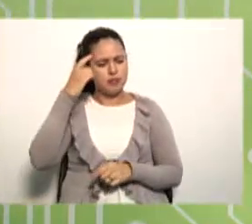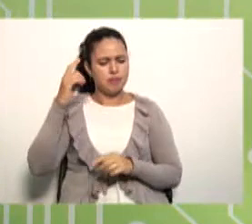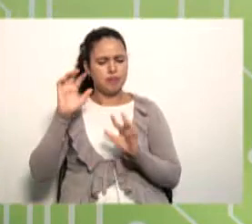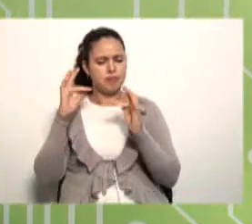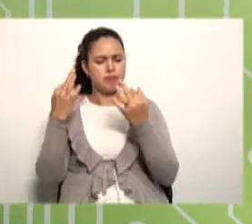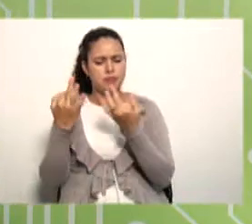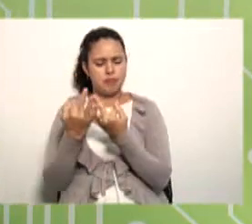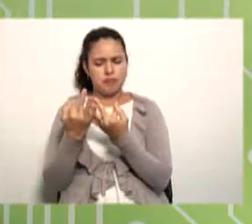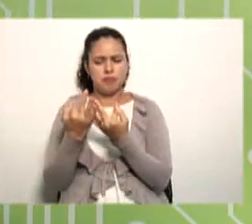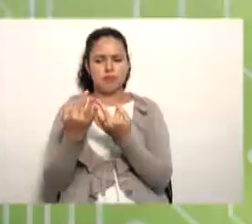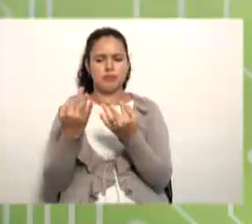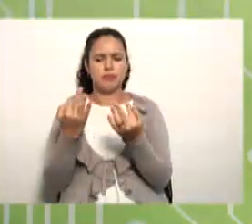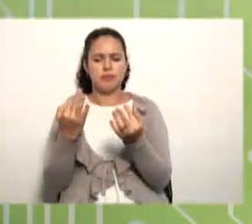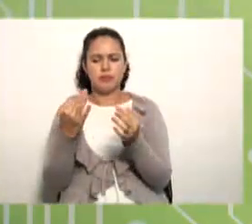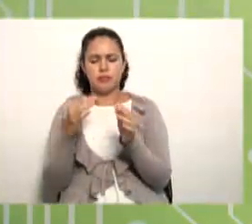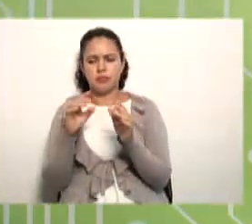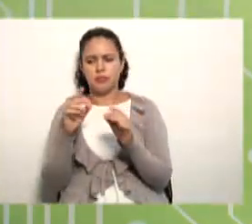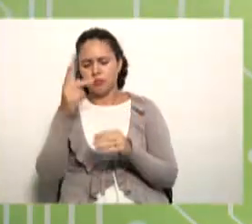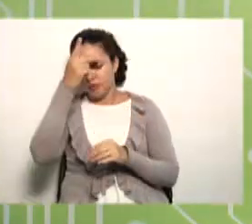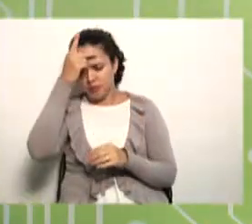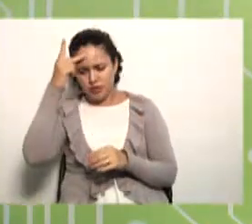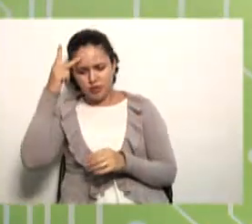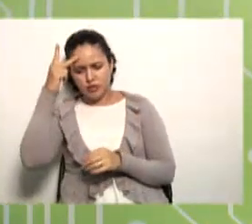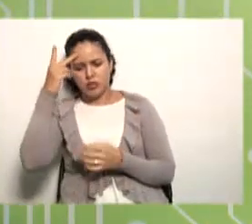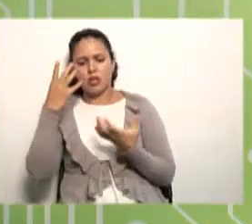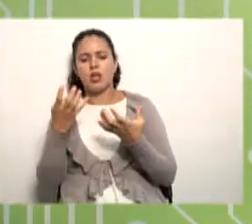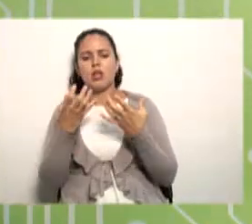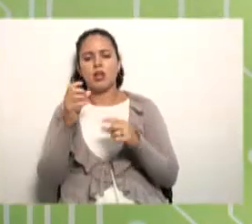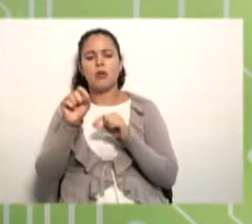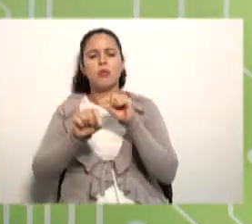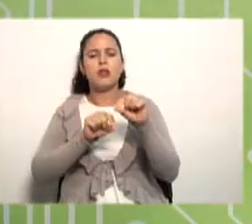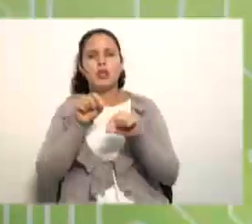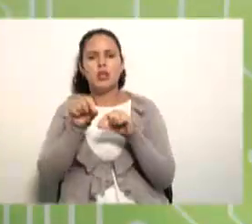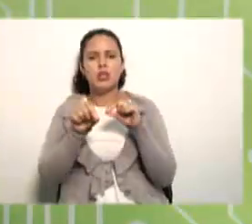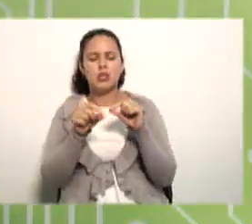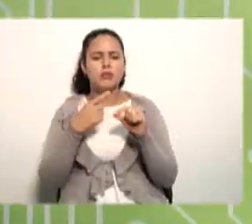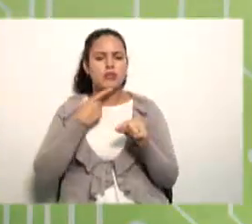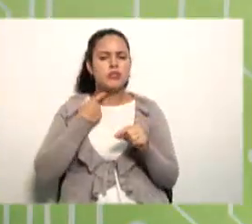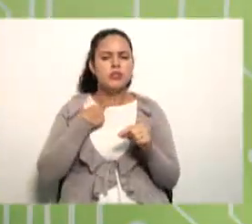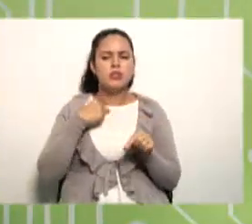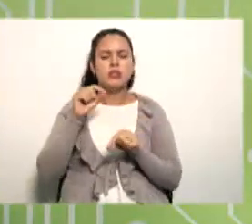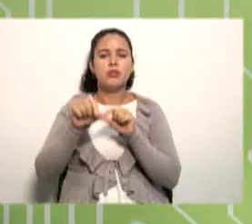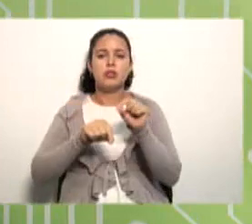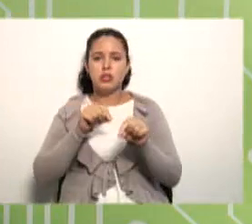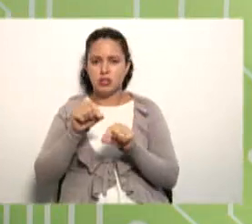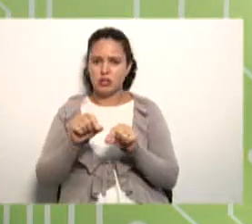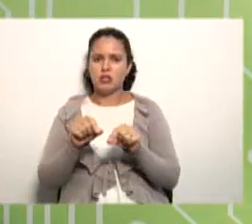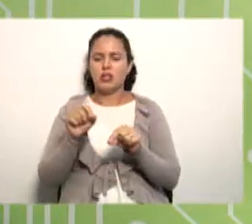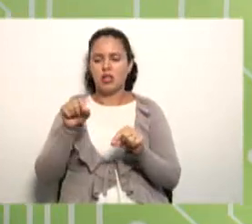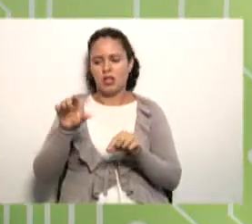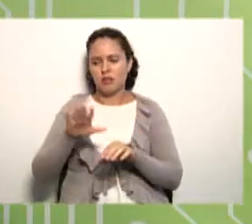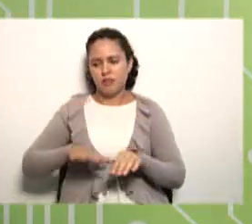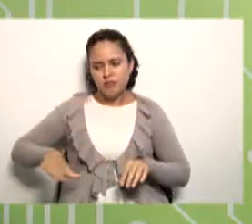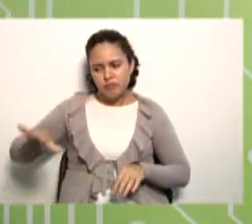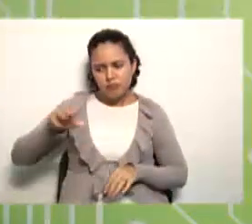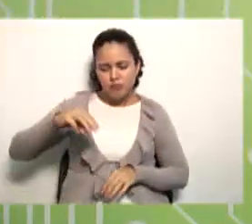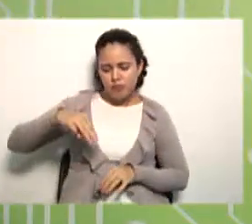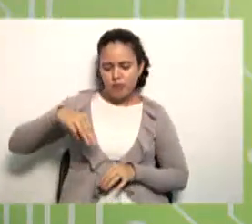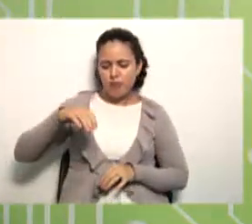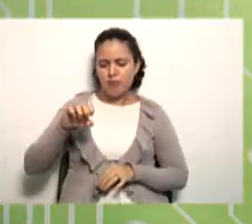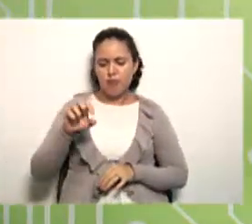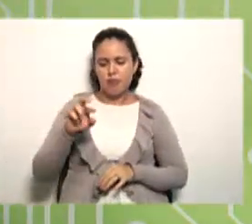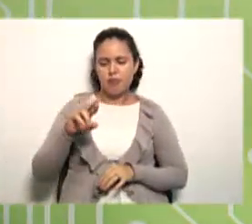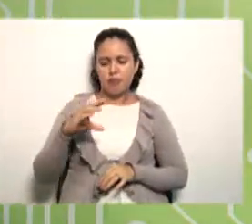a capacidade ou a vontade de consumir das pessoas. Então o mercado ele vai se adequando, vai se modelando ao desejo de